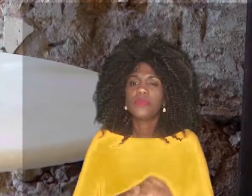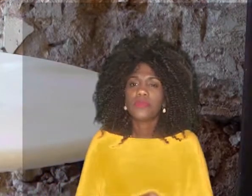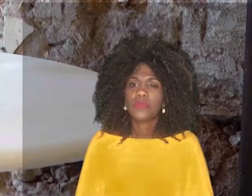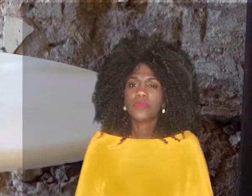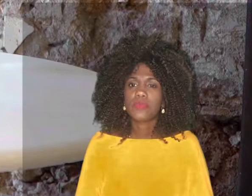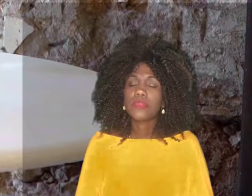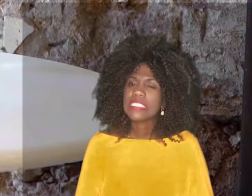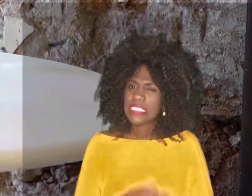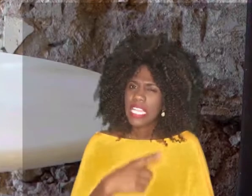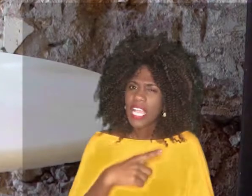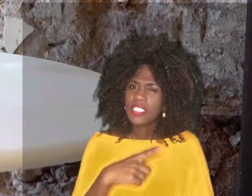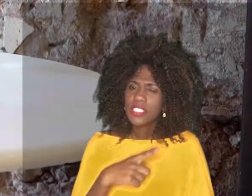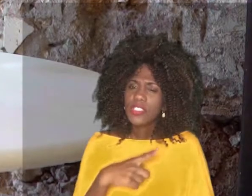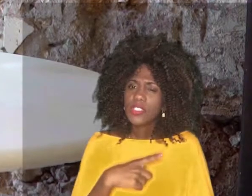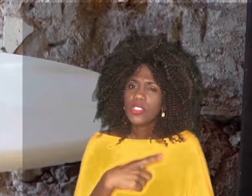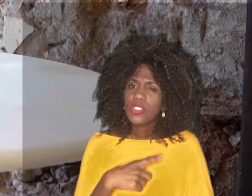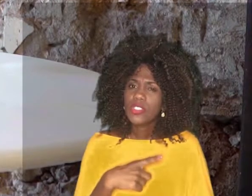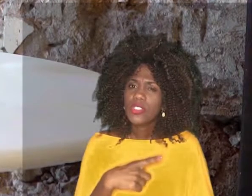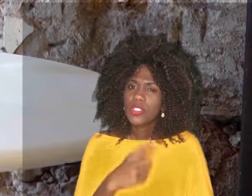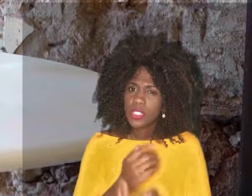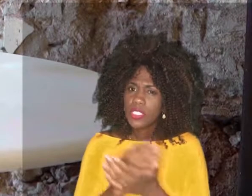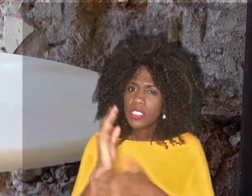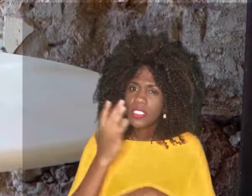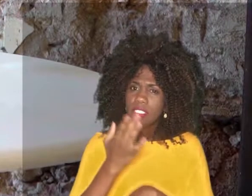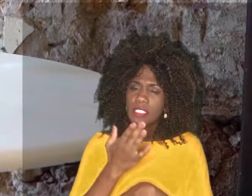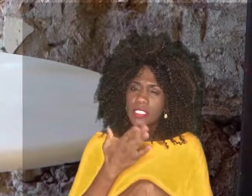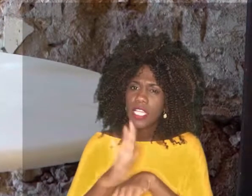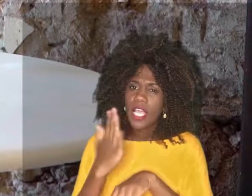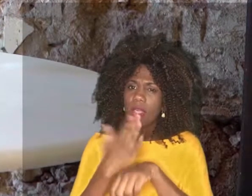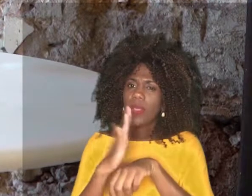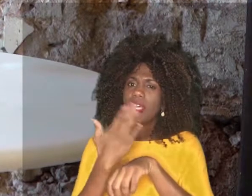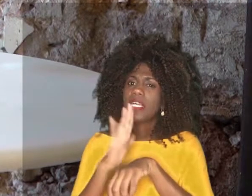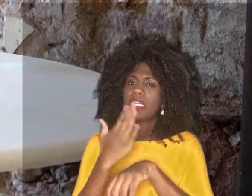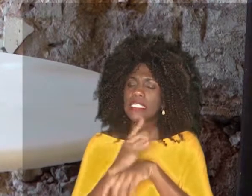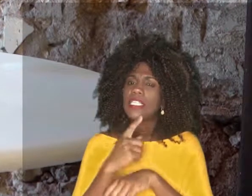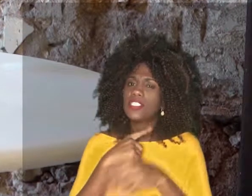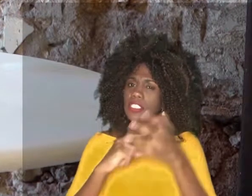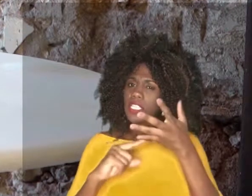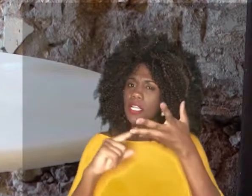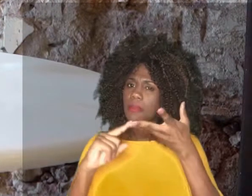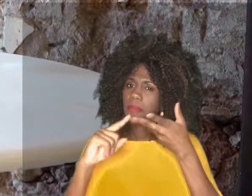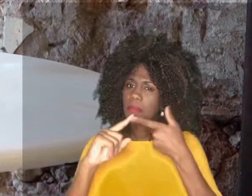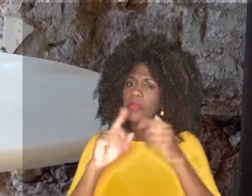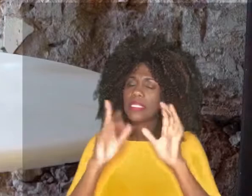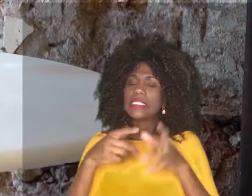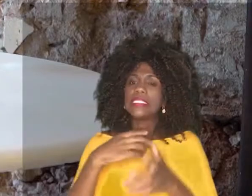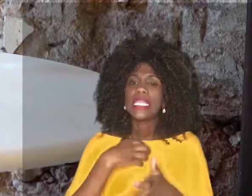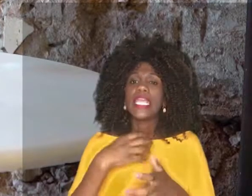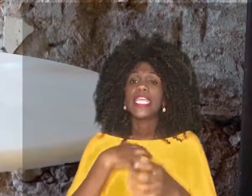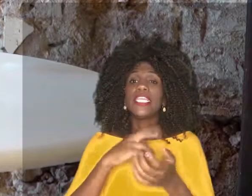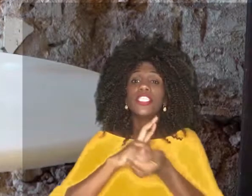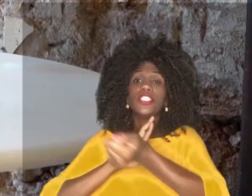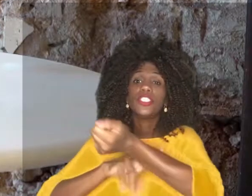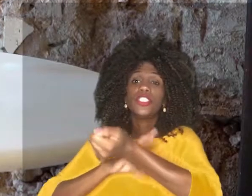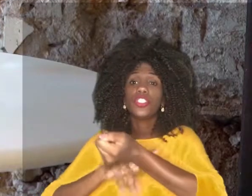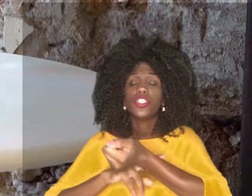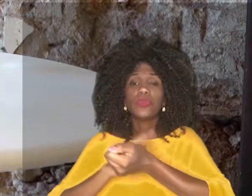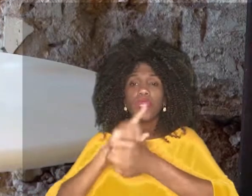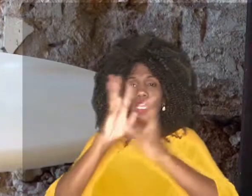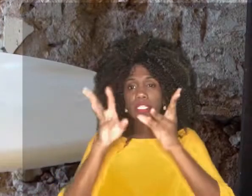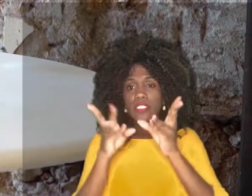Do novace a gente ensaiou, mas que a gente tem mesmo são esses, né? E aí,